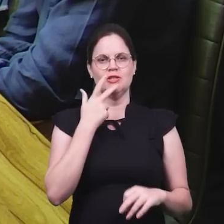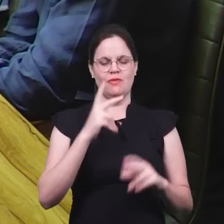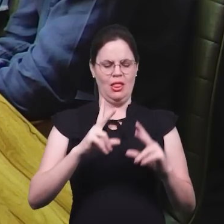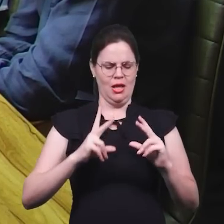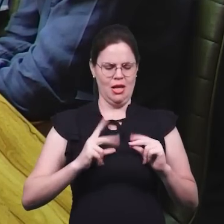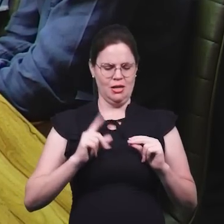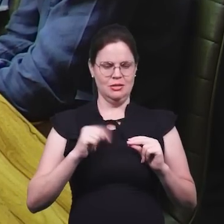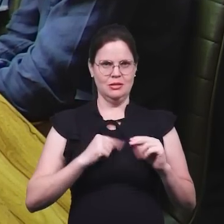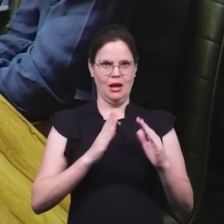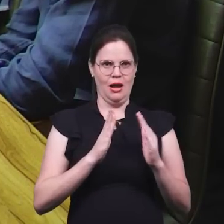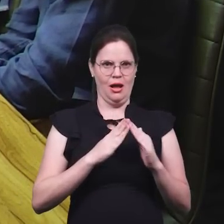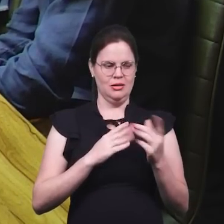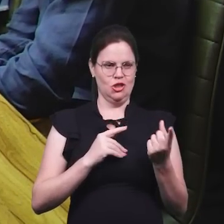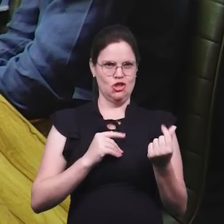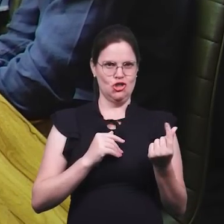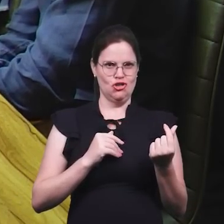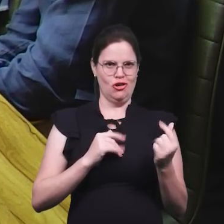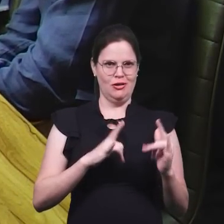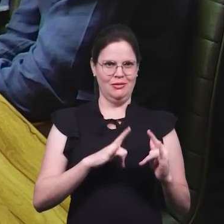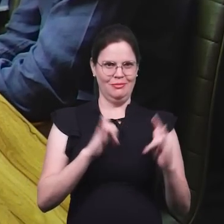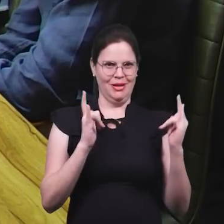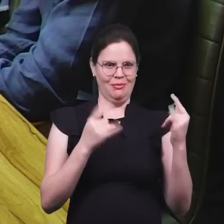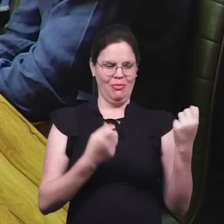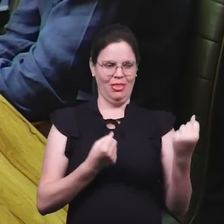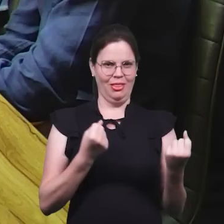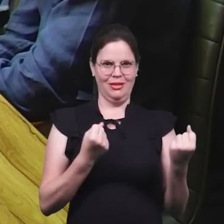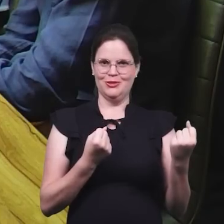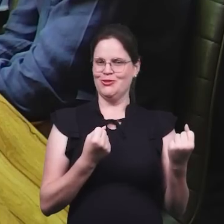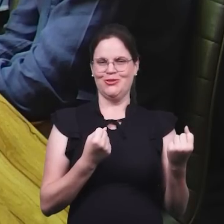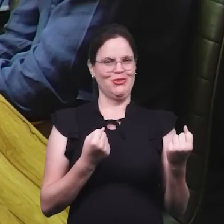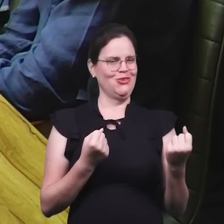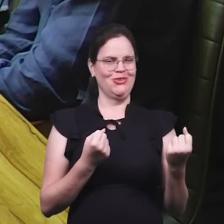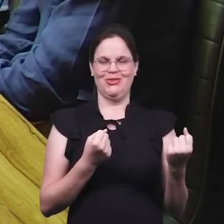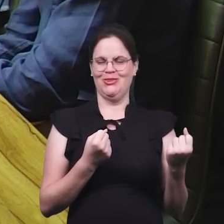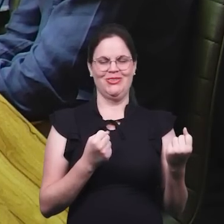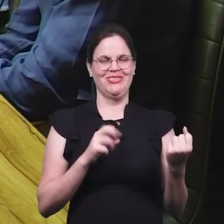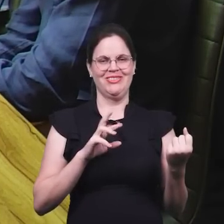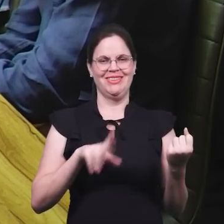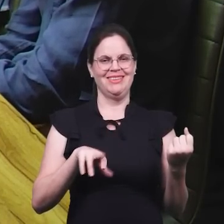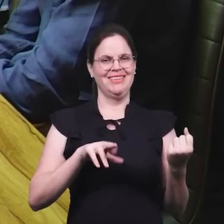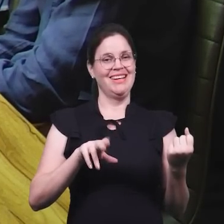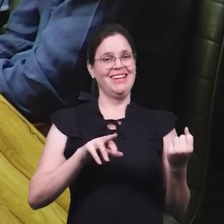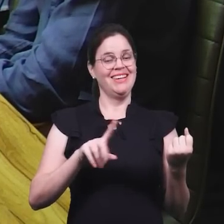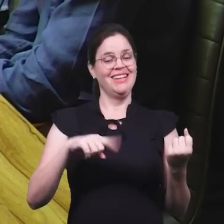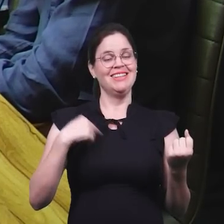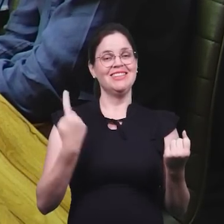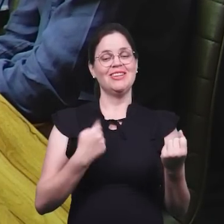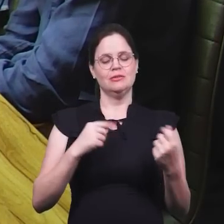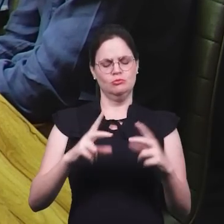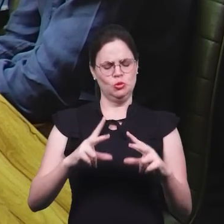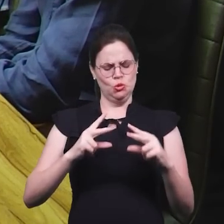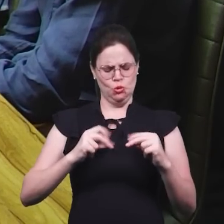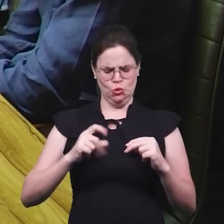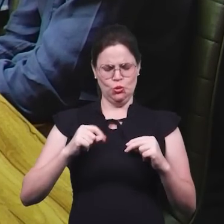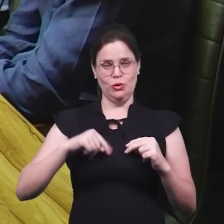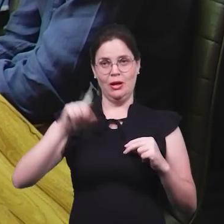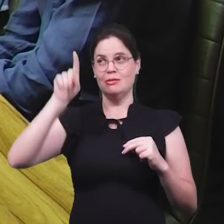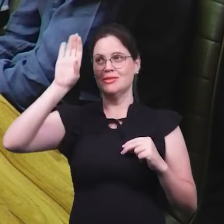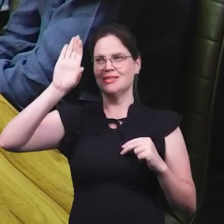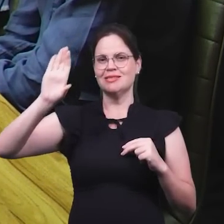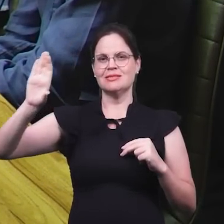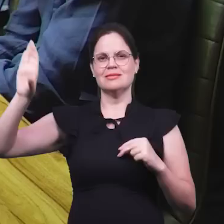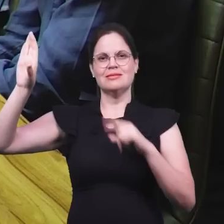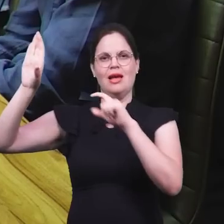em casa, em dinheiro, em apartamento. Nós não. Bens materiais. Bens materiais. Nós estamos passando